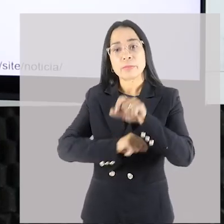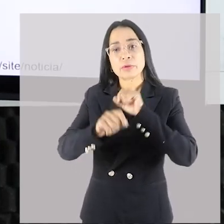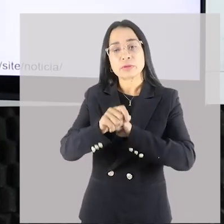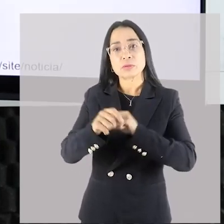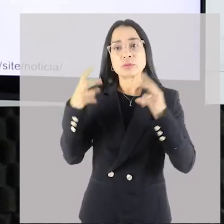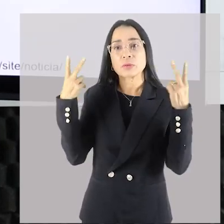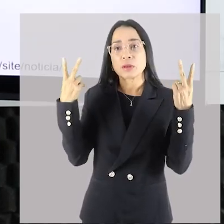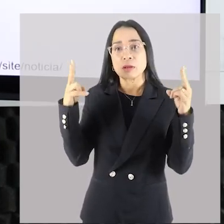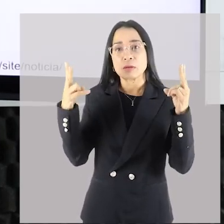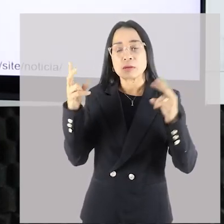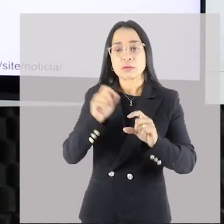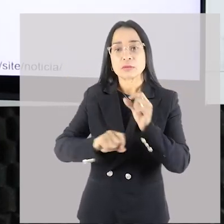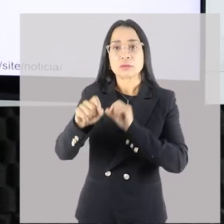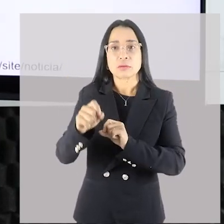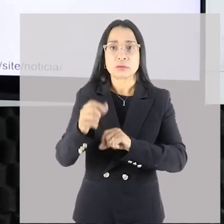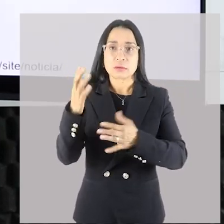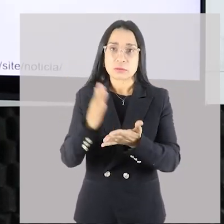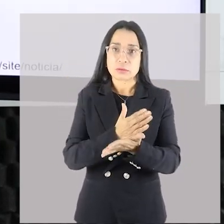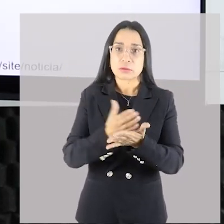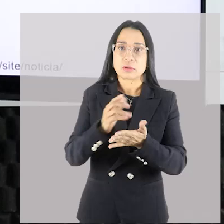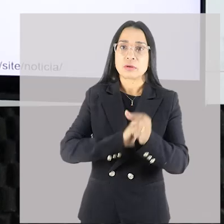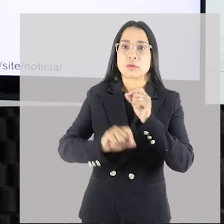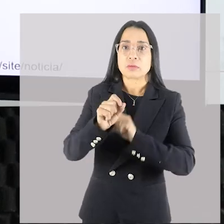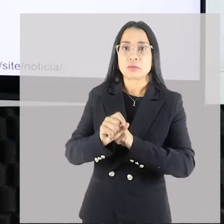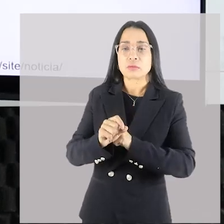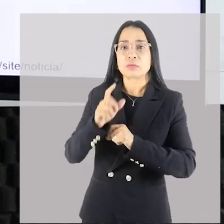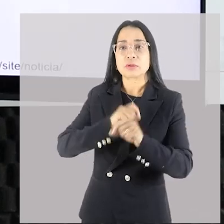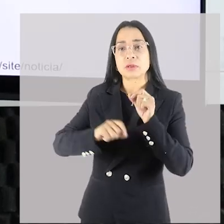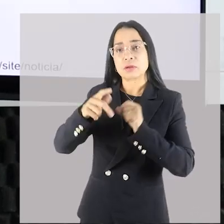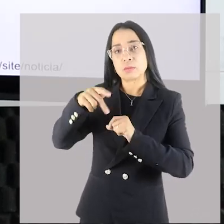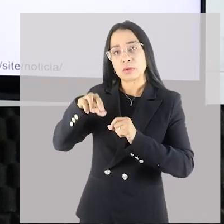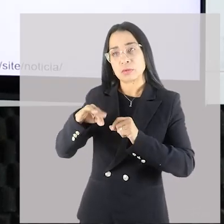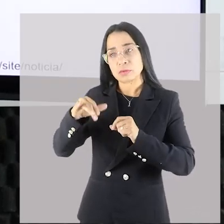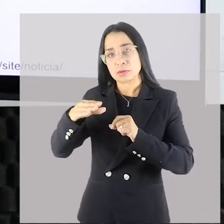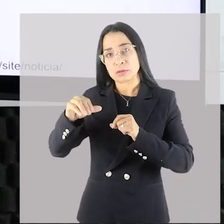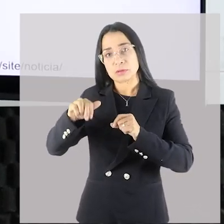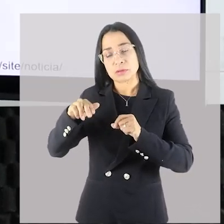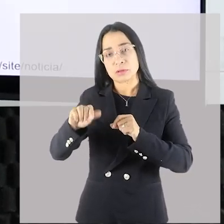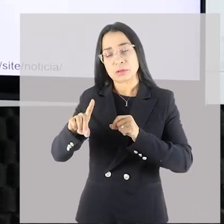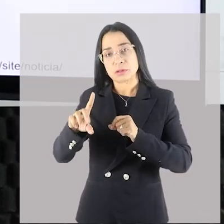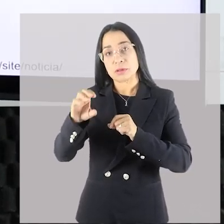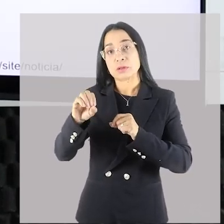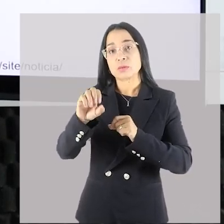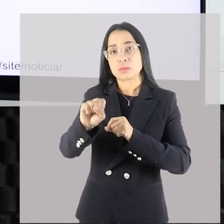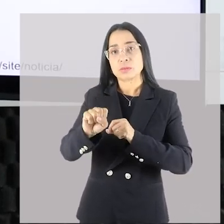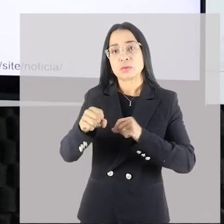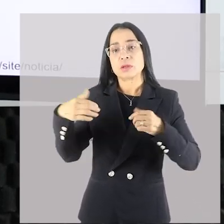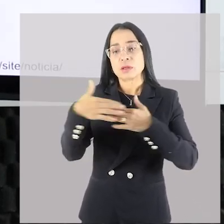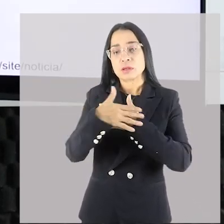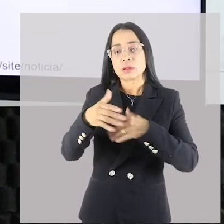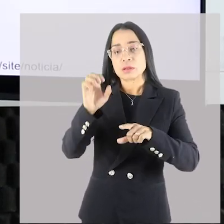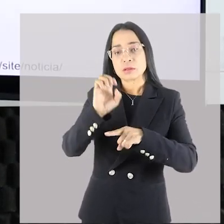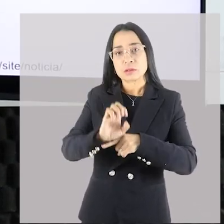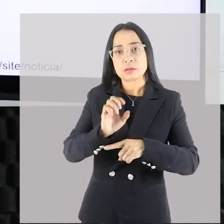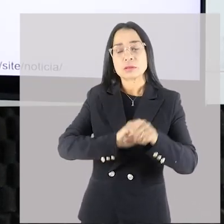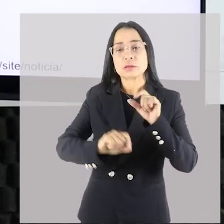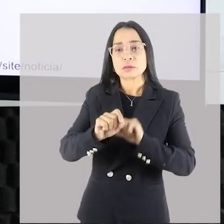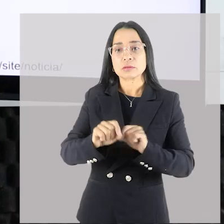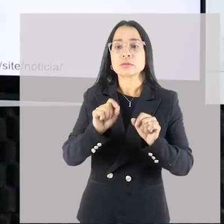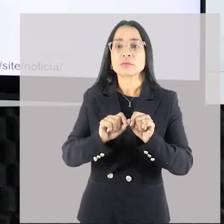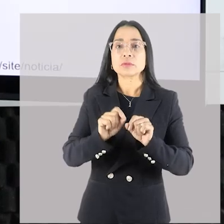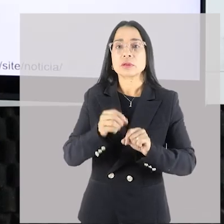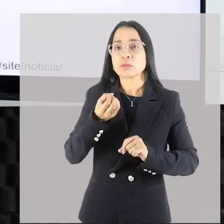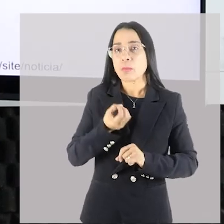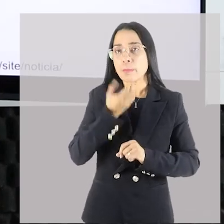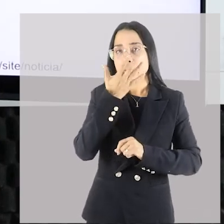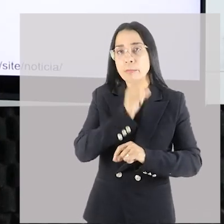pela vitória, né? Alguns eram patrocinados pela sua cidade-estado, para que ele fizesse